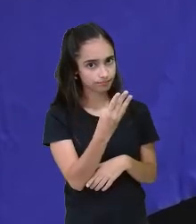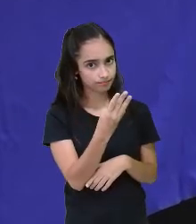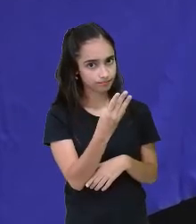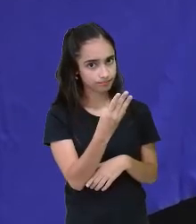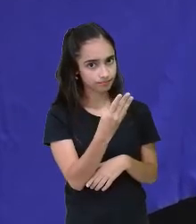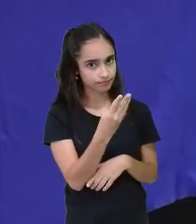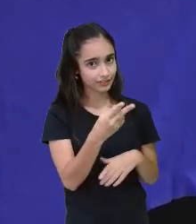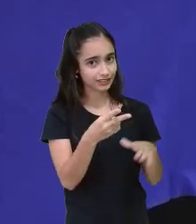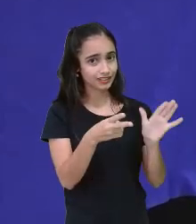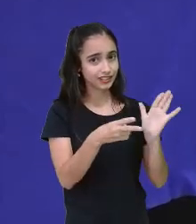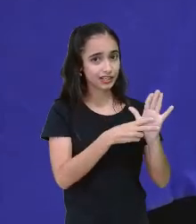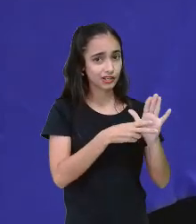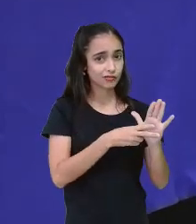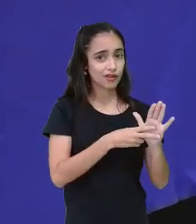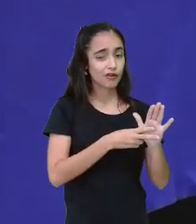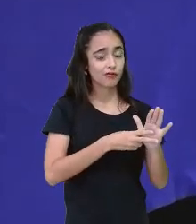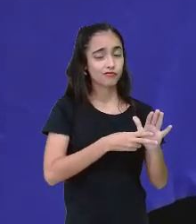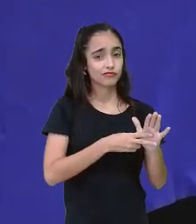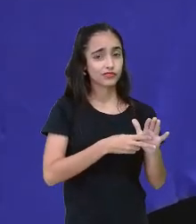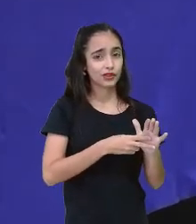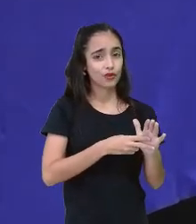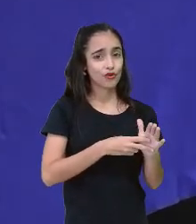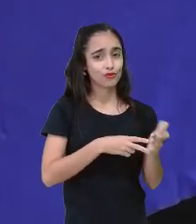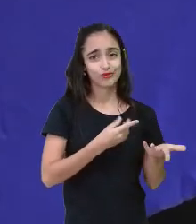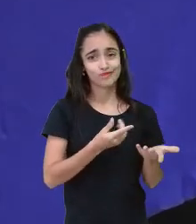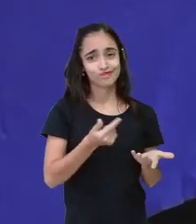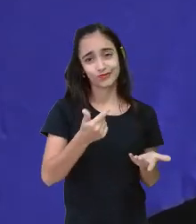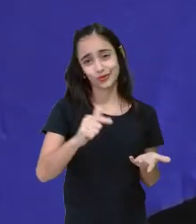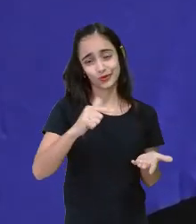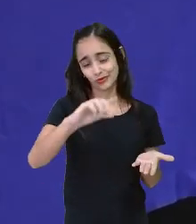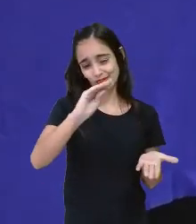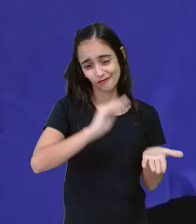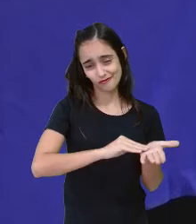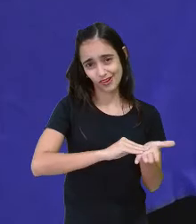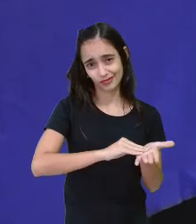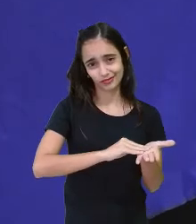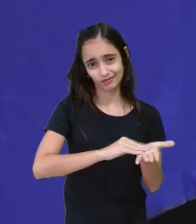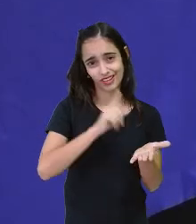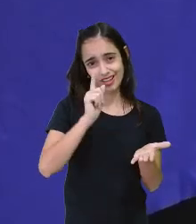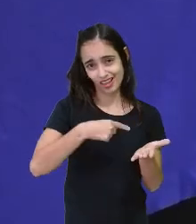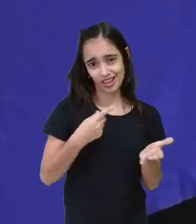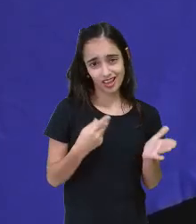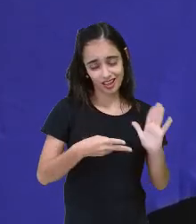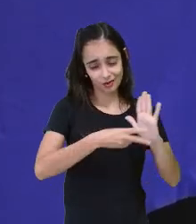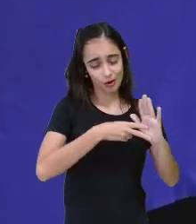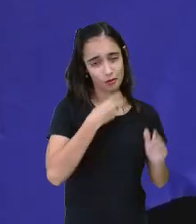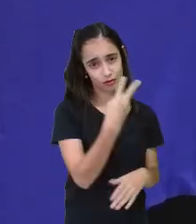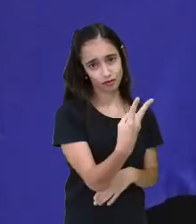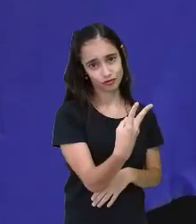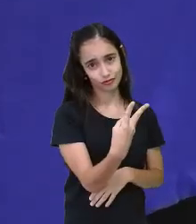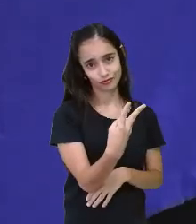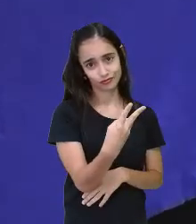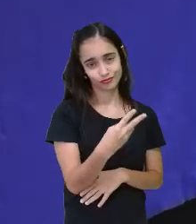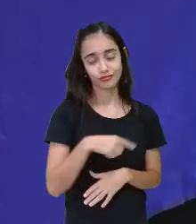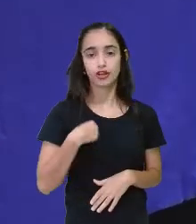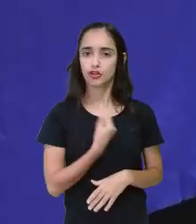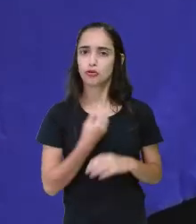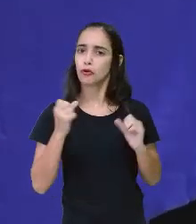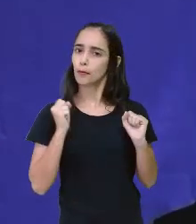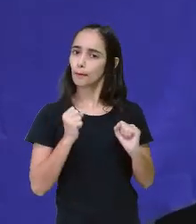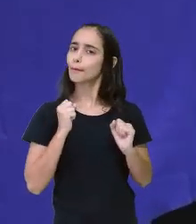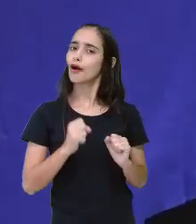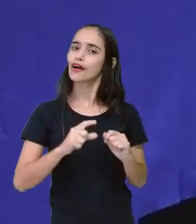Não vai sobrar resto, né, professora? Não vai sobrar, A gente, 2. A gente pode ir, inclusive, crianças,